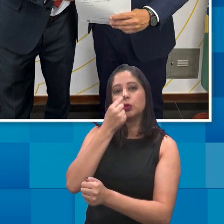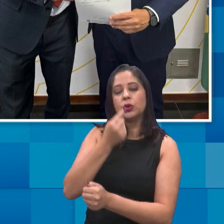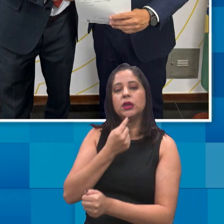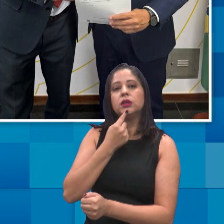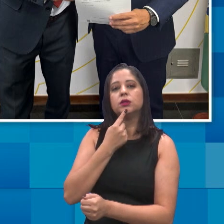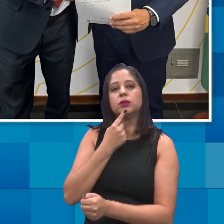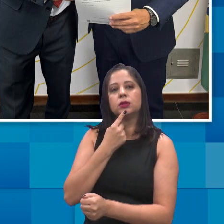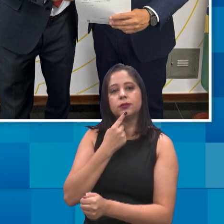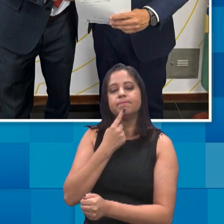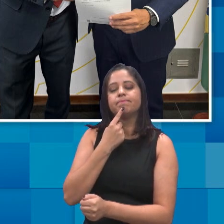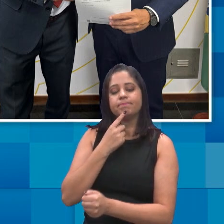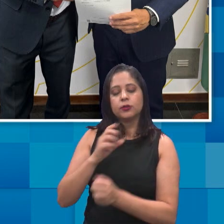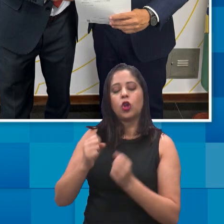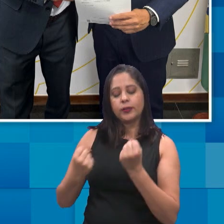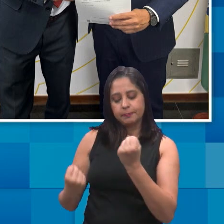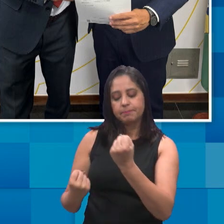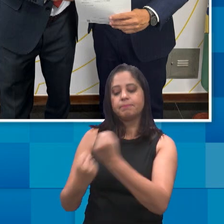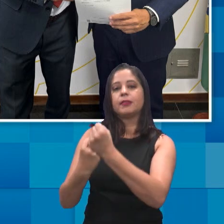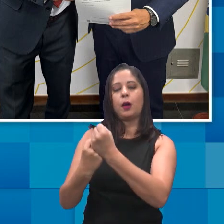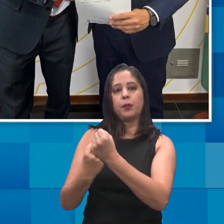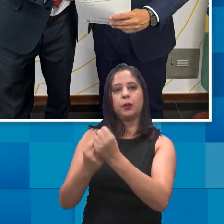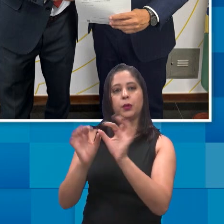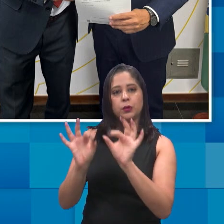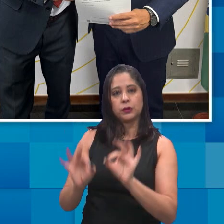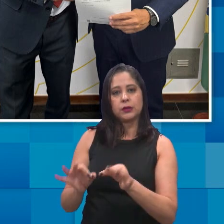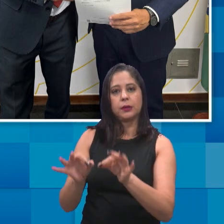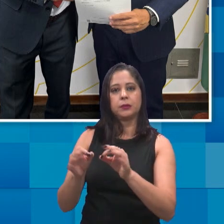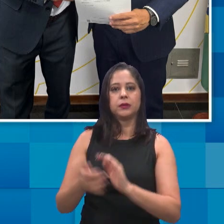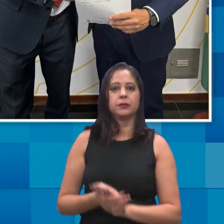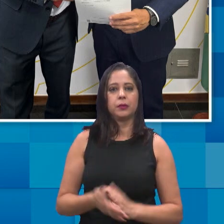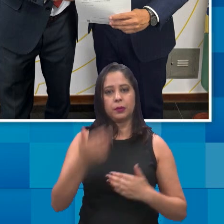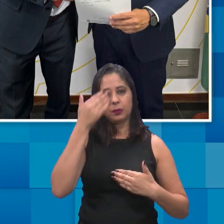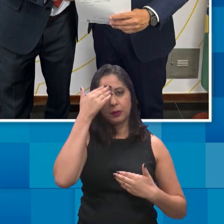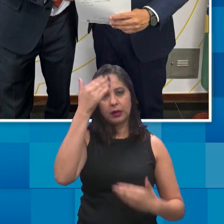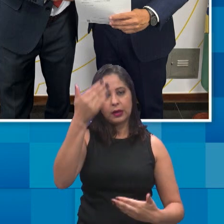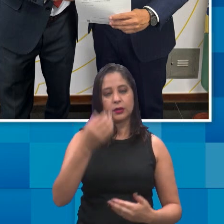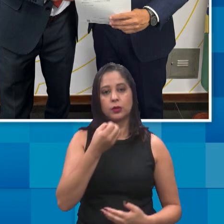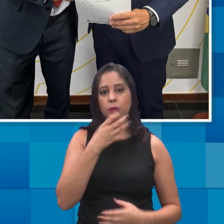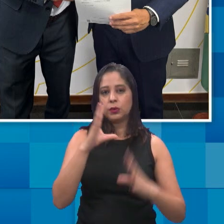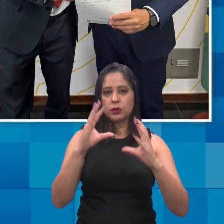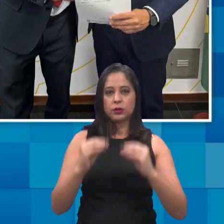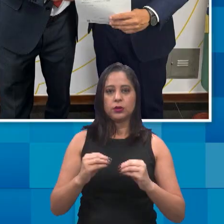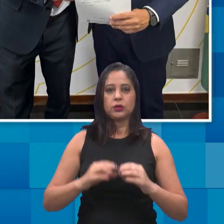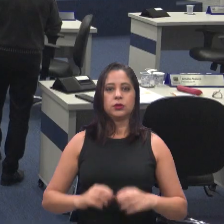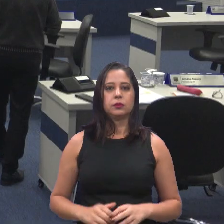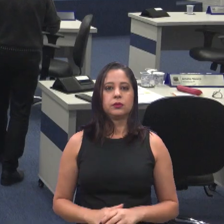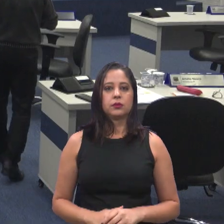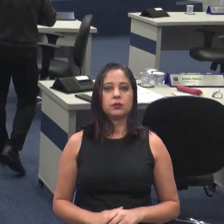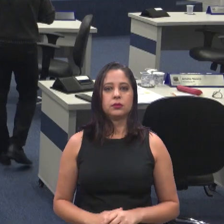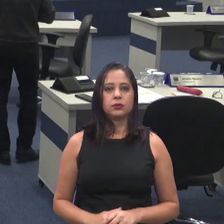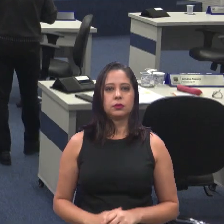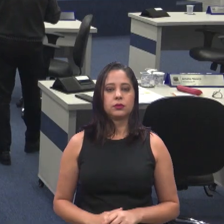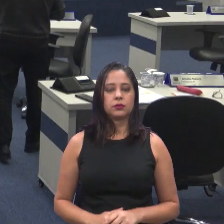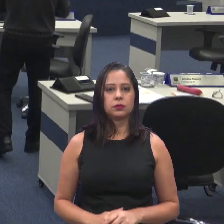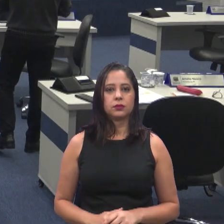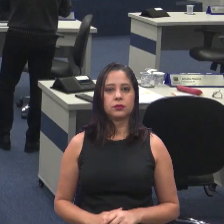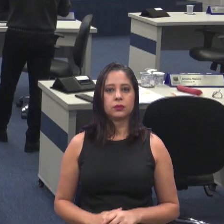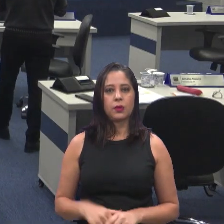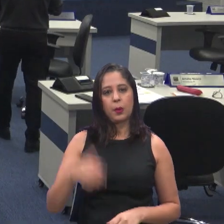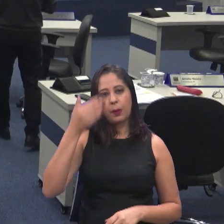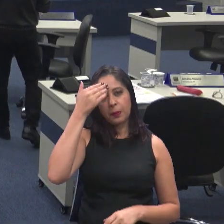sempre estaremos favoráveis. Obrigado, presidente. Ótima noite a todos. Obrigado,